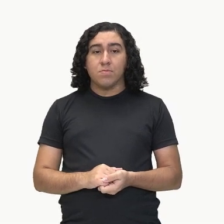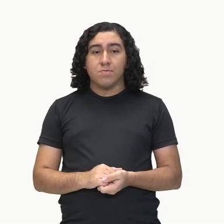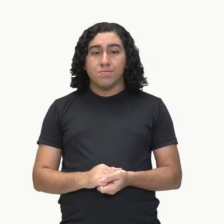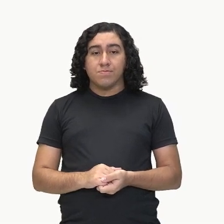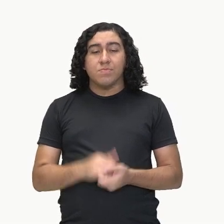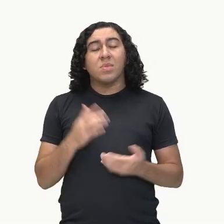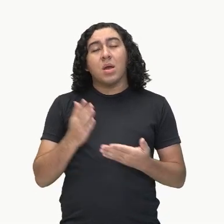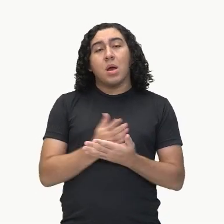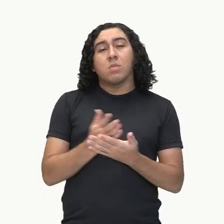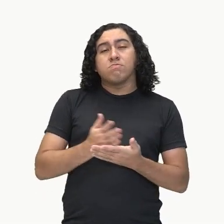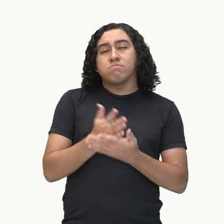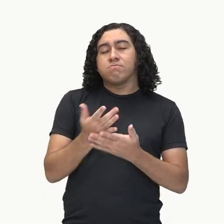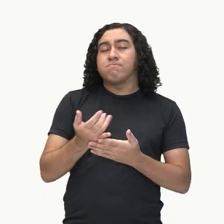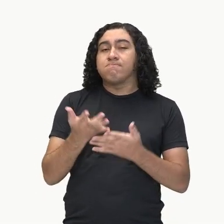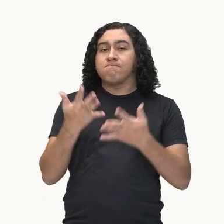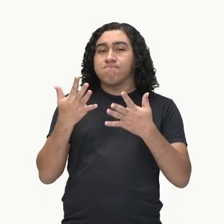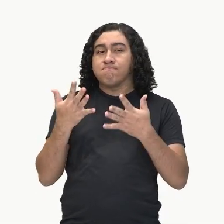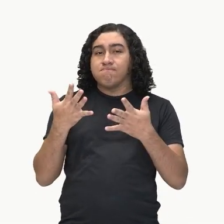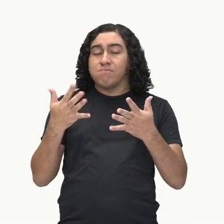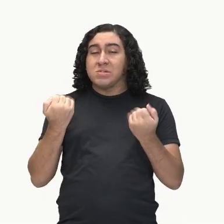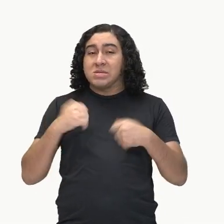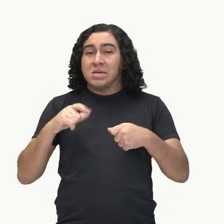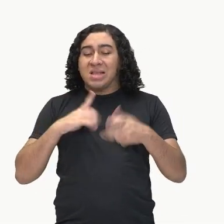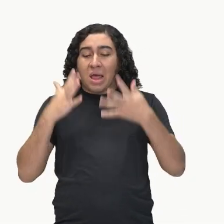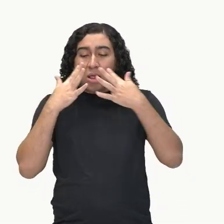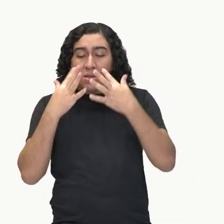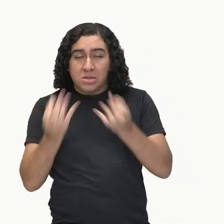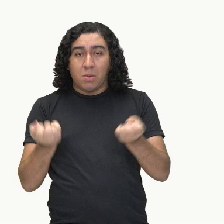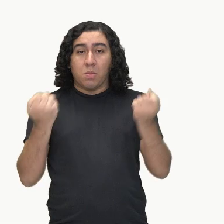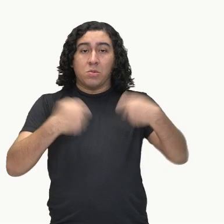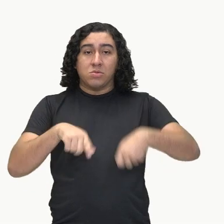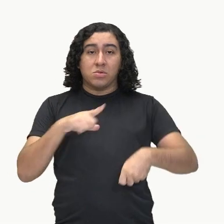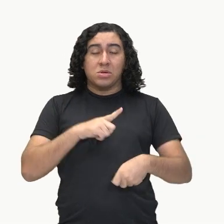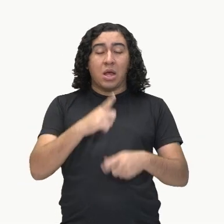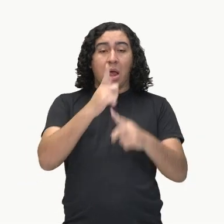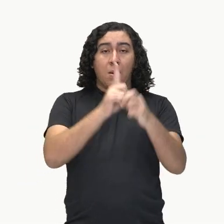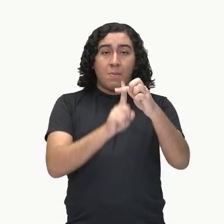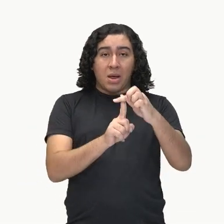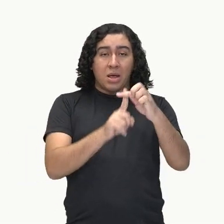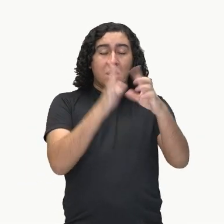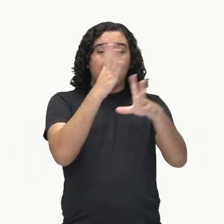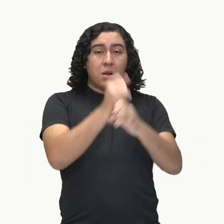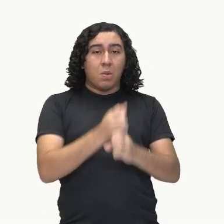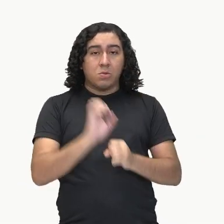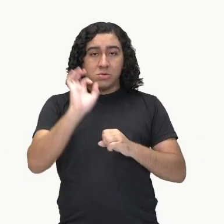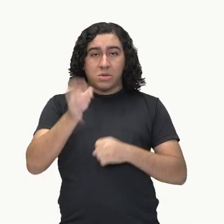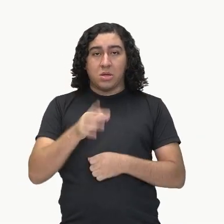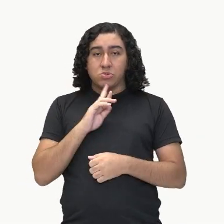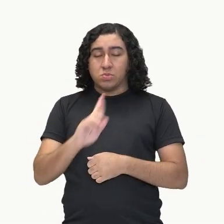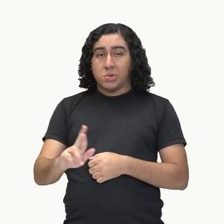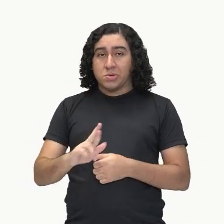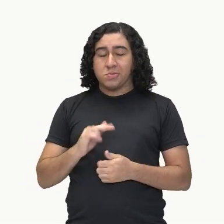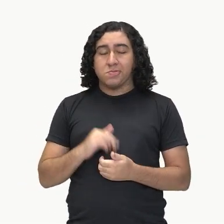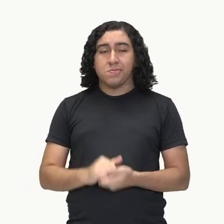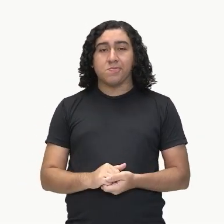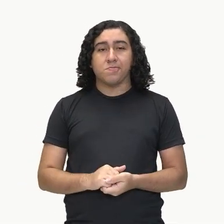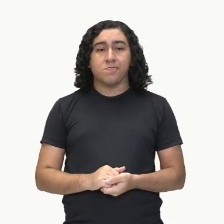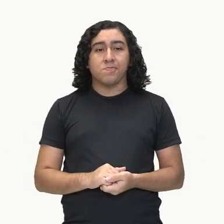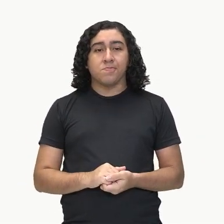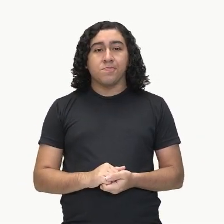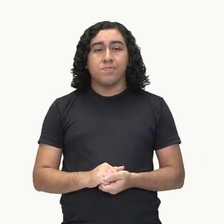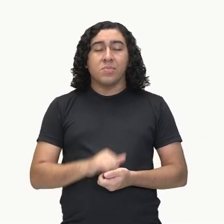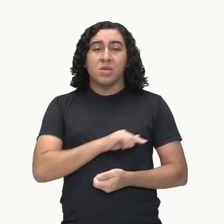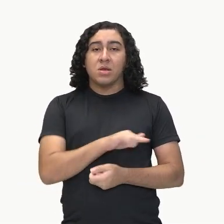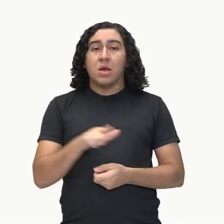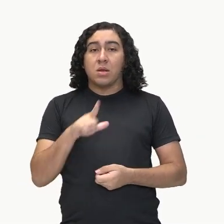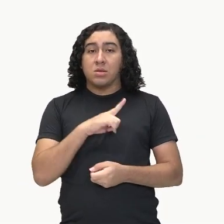ser feitas para que a adição ocorra de modo certo, ok? Então, você vai realizar a